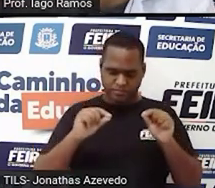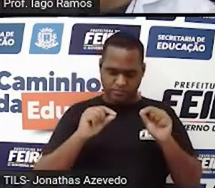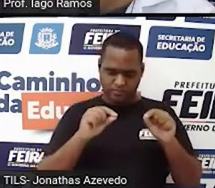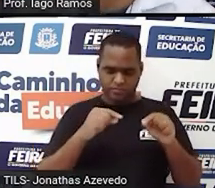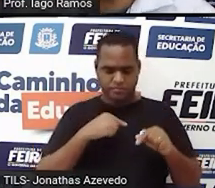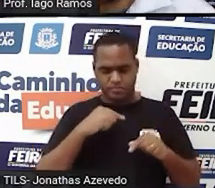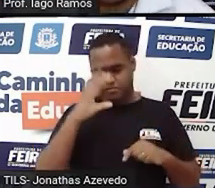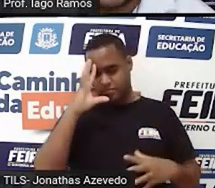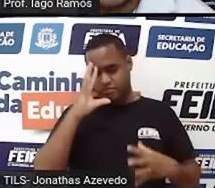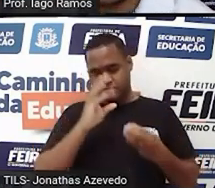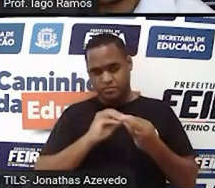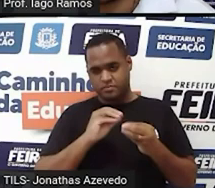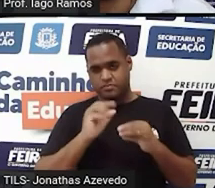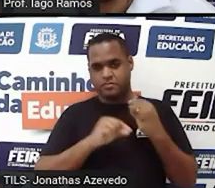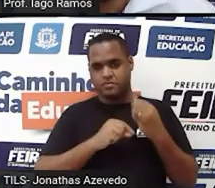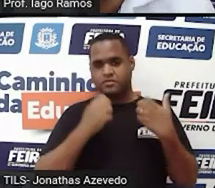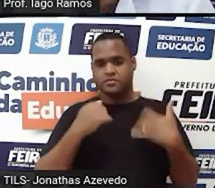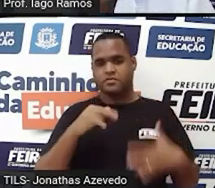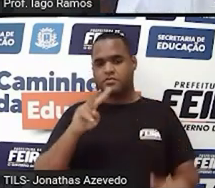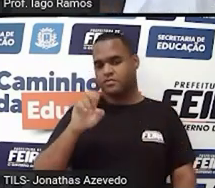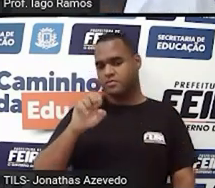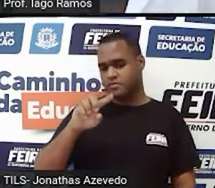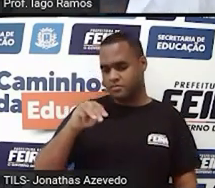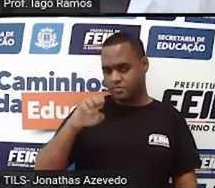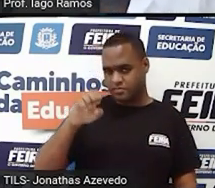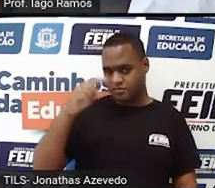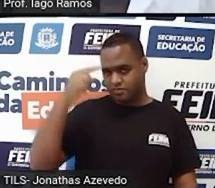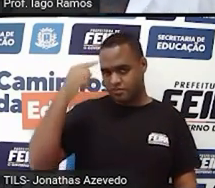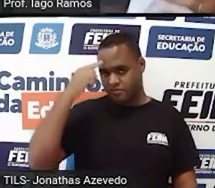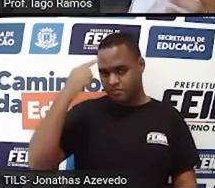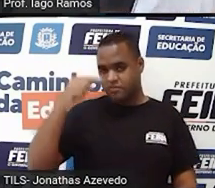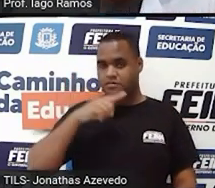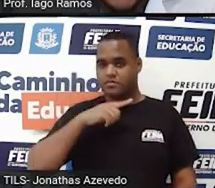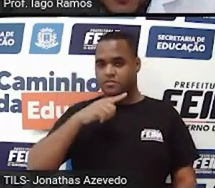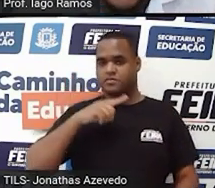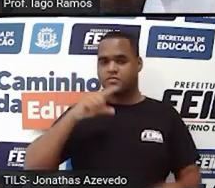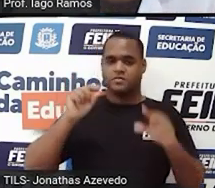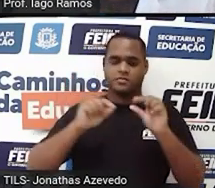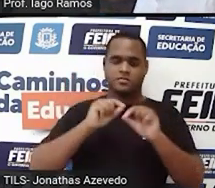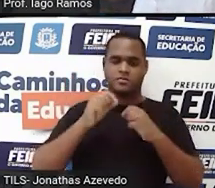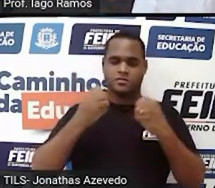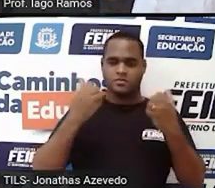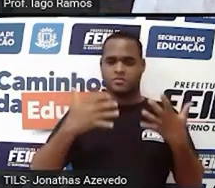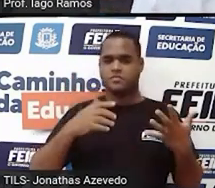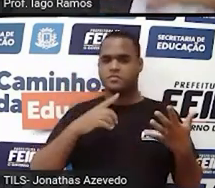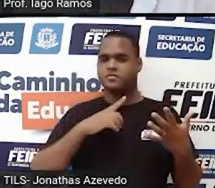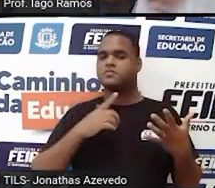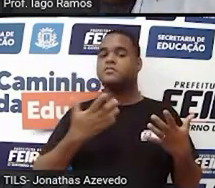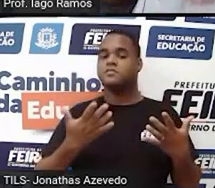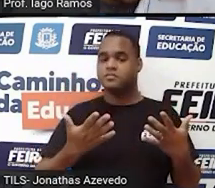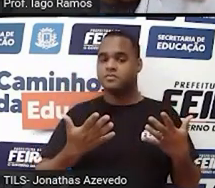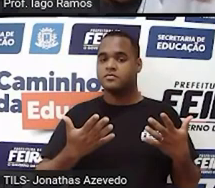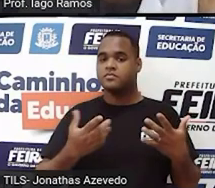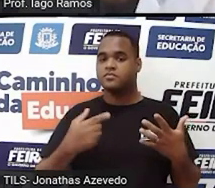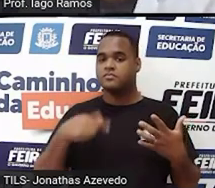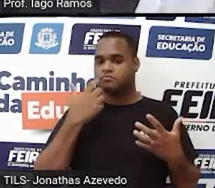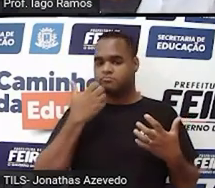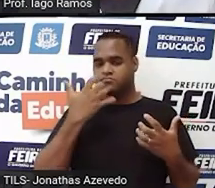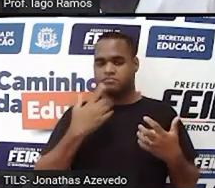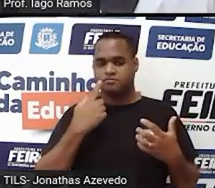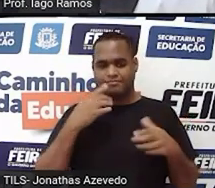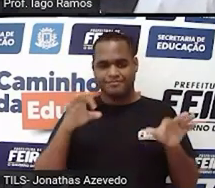volume né a gente viu que o volume é uma medida é usada né Para calcular o espaço